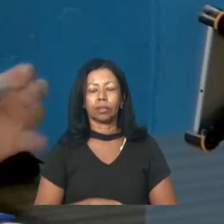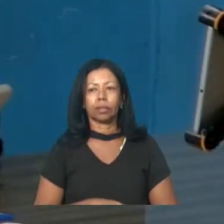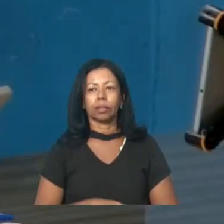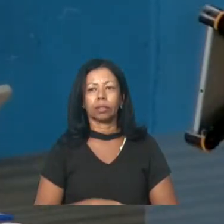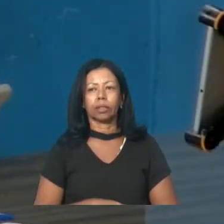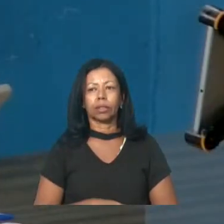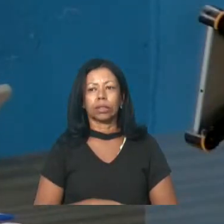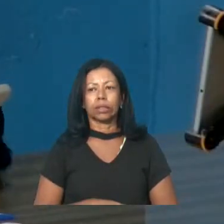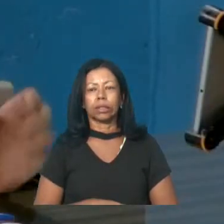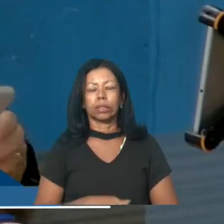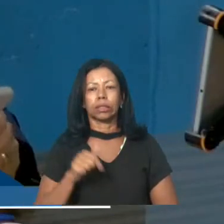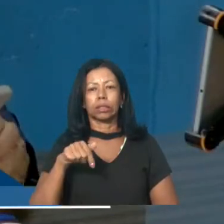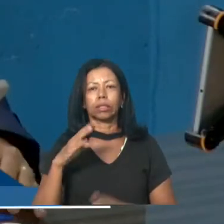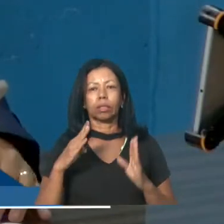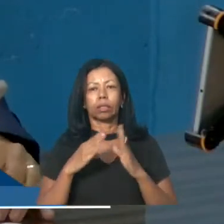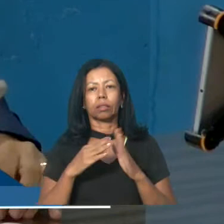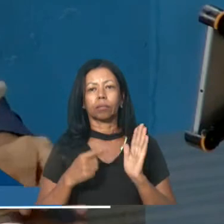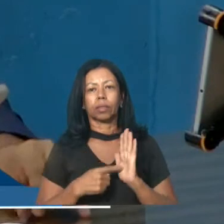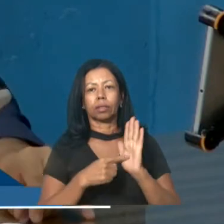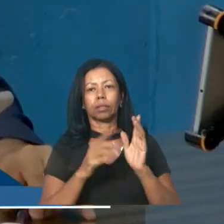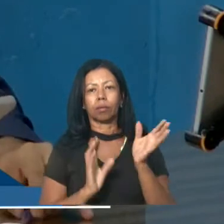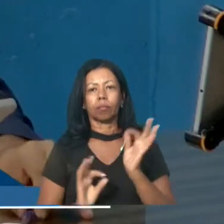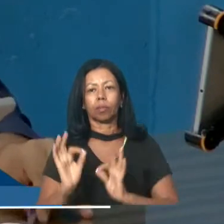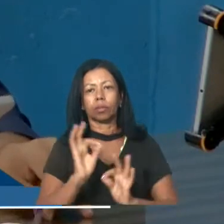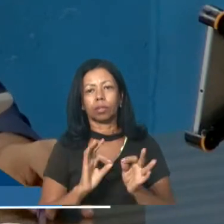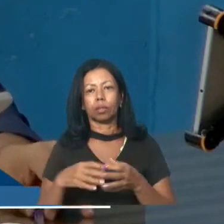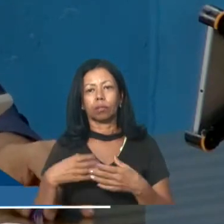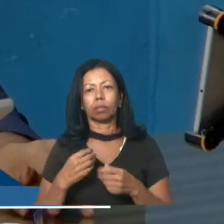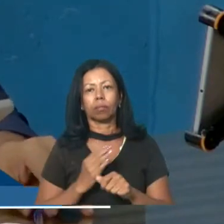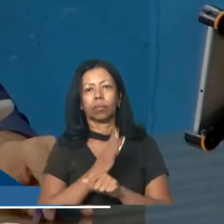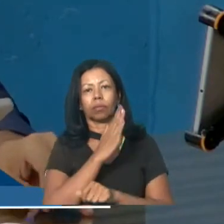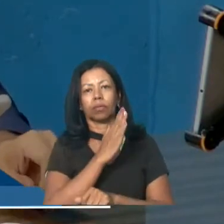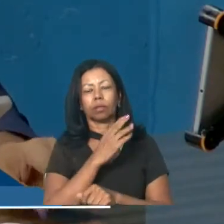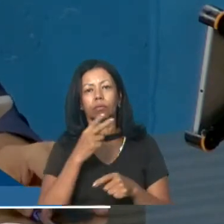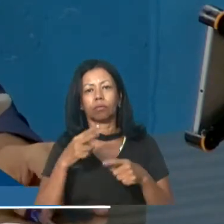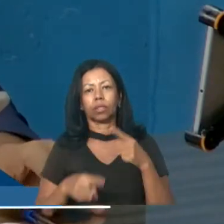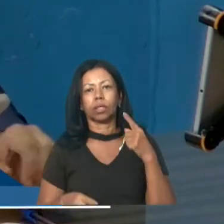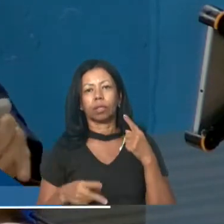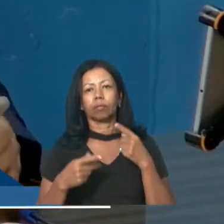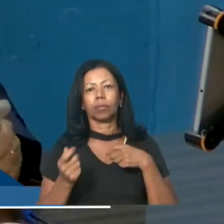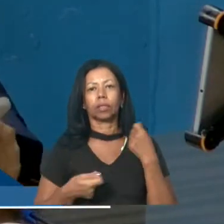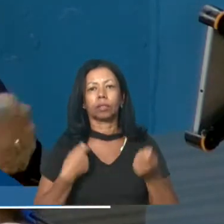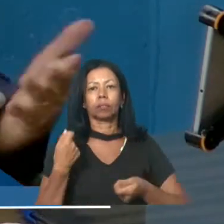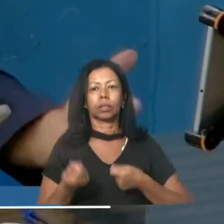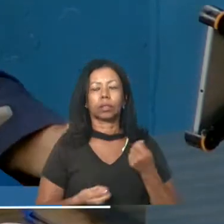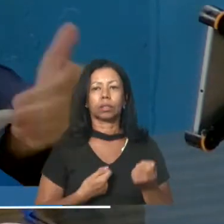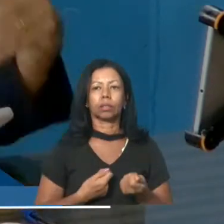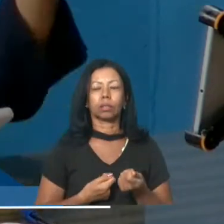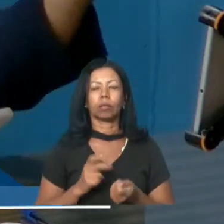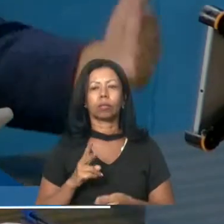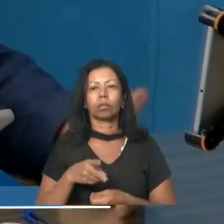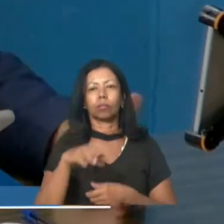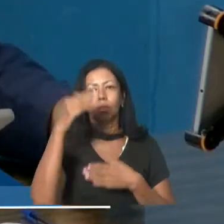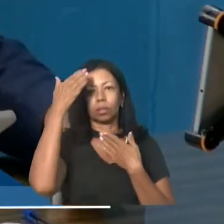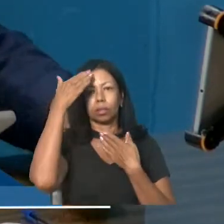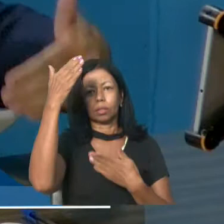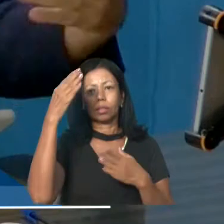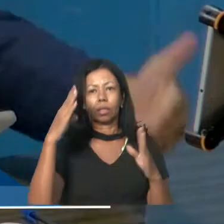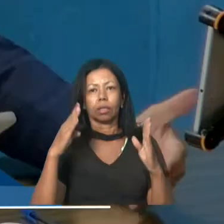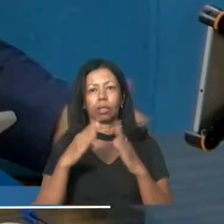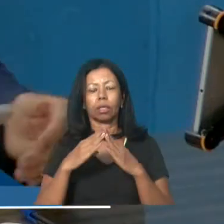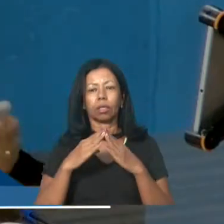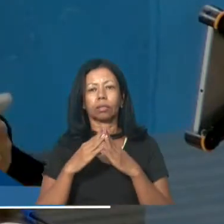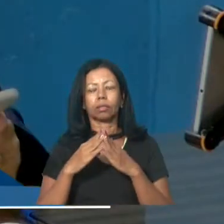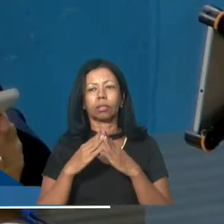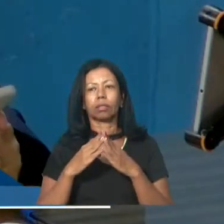Foi aqui, nessa casa, apresentado um projeto nosso, aprovado, vetado pela administração. E sempre vou agradecer, a casa derrubou